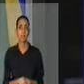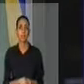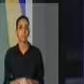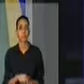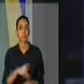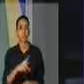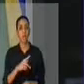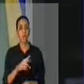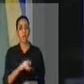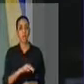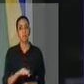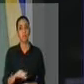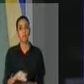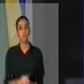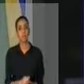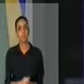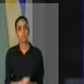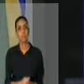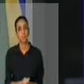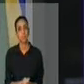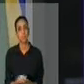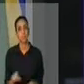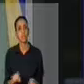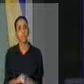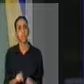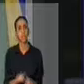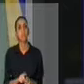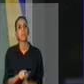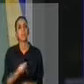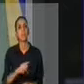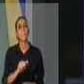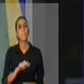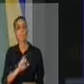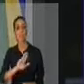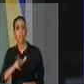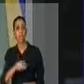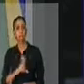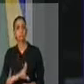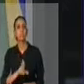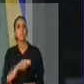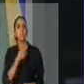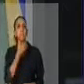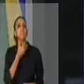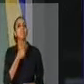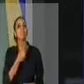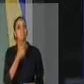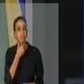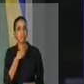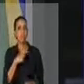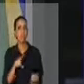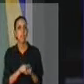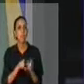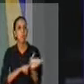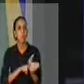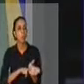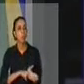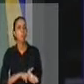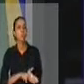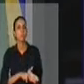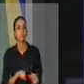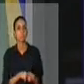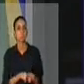para a questão da laringe, que realmente precisa para que eles possam se